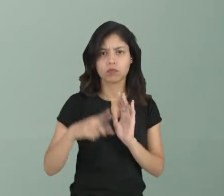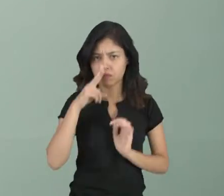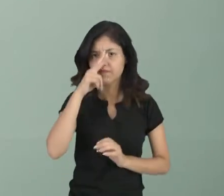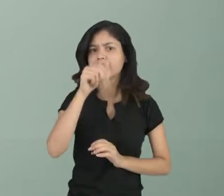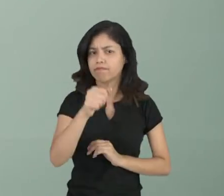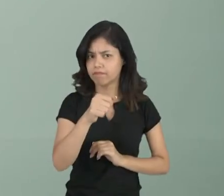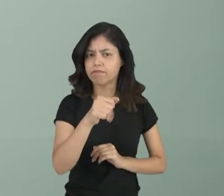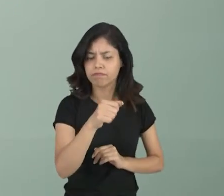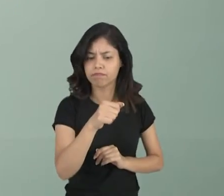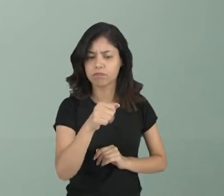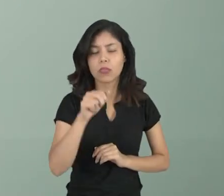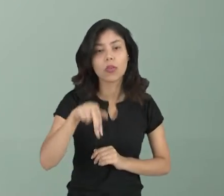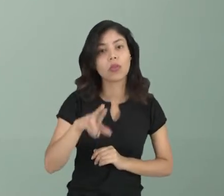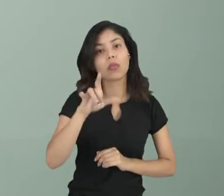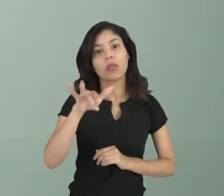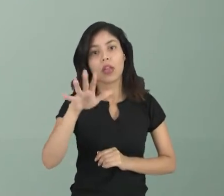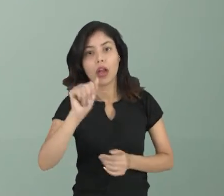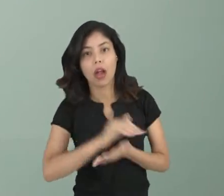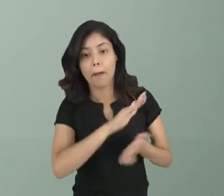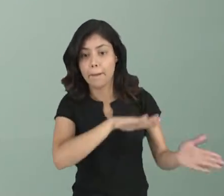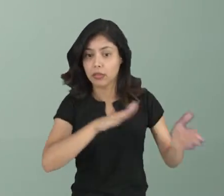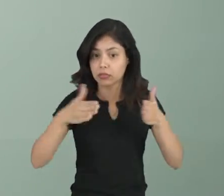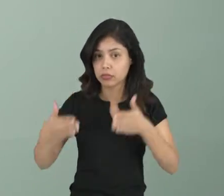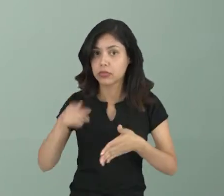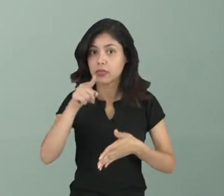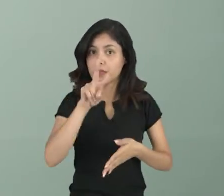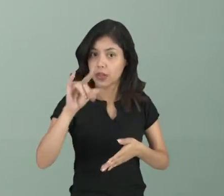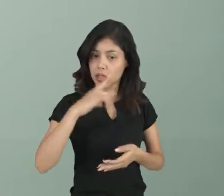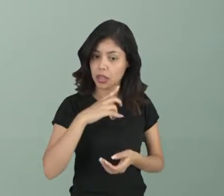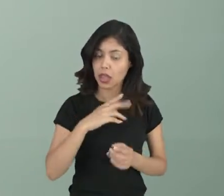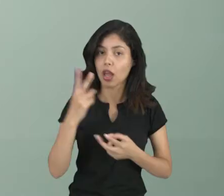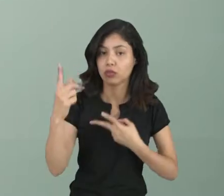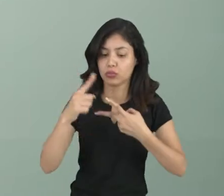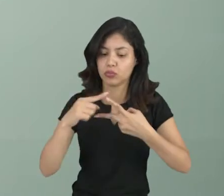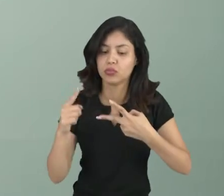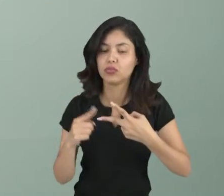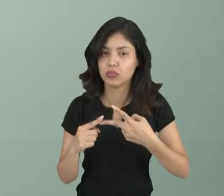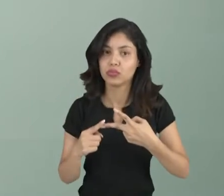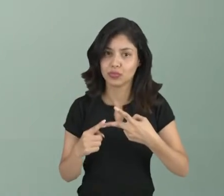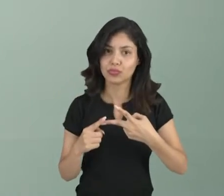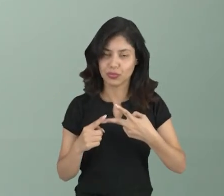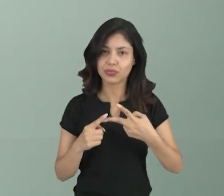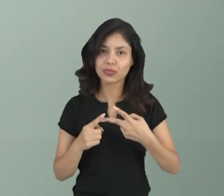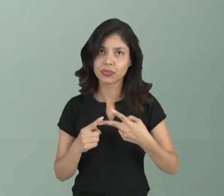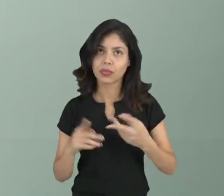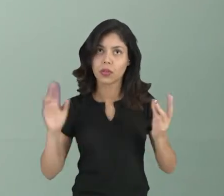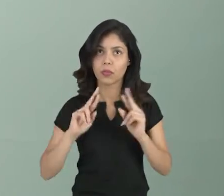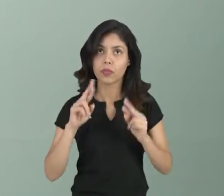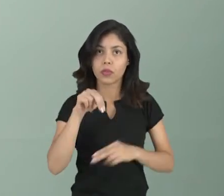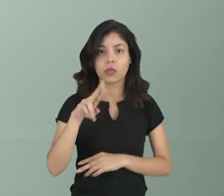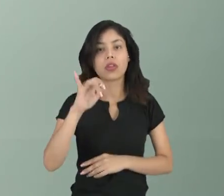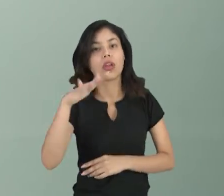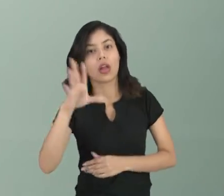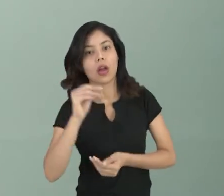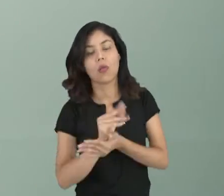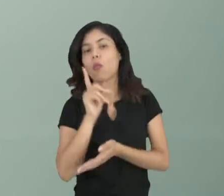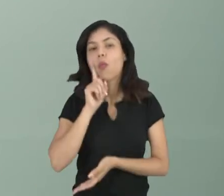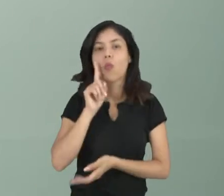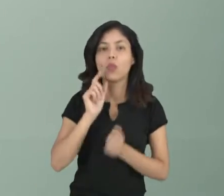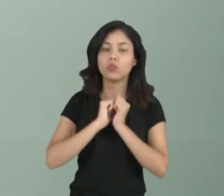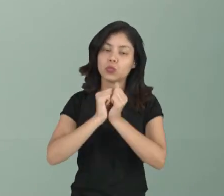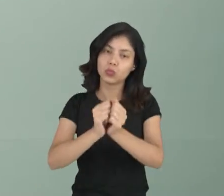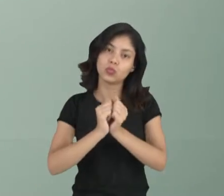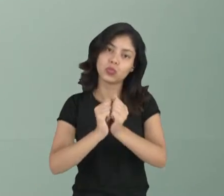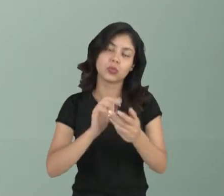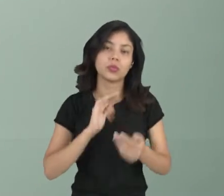né, que ele estava tendo. Então, a partir daí, a gente vai ter essas duas potências, né, União Soviética e Estados Unidos,